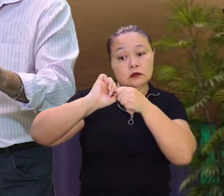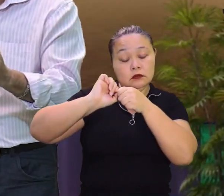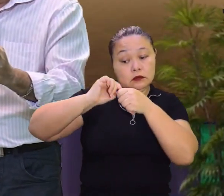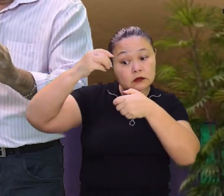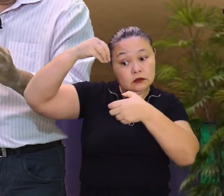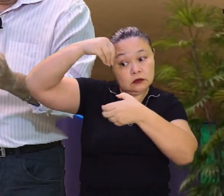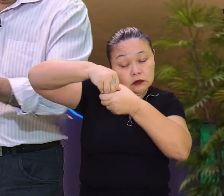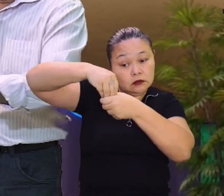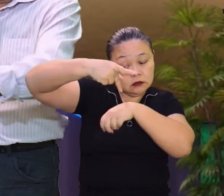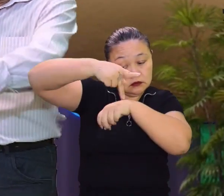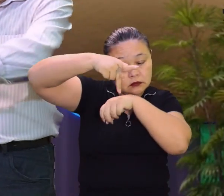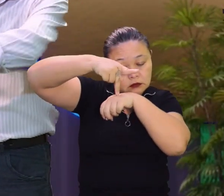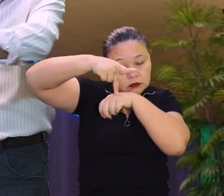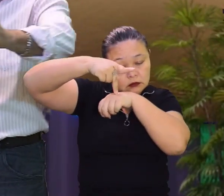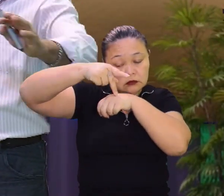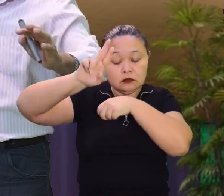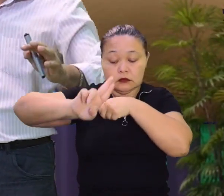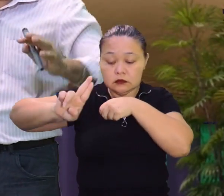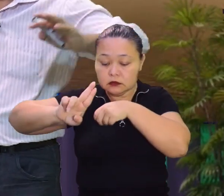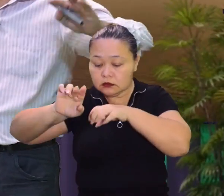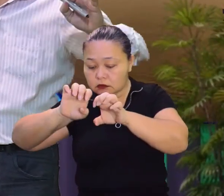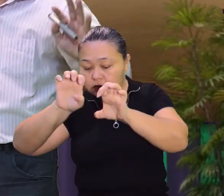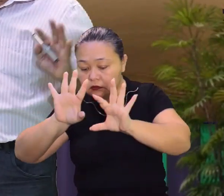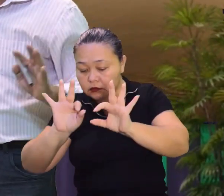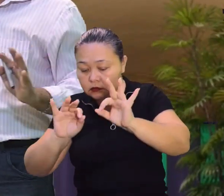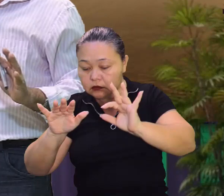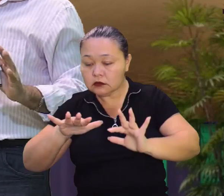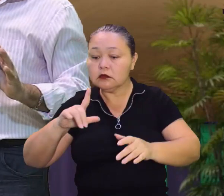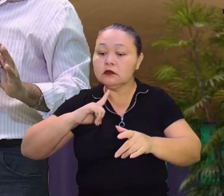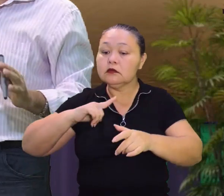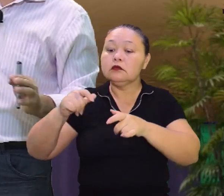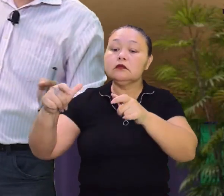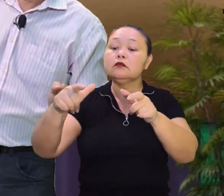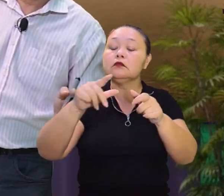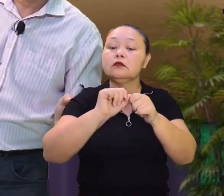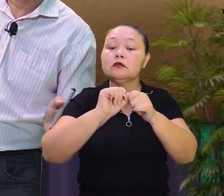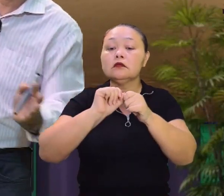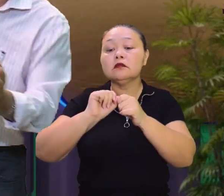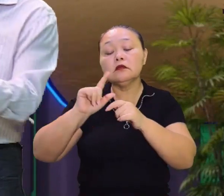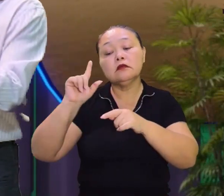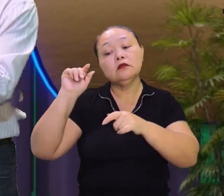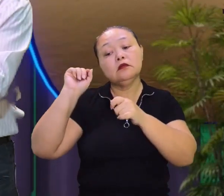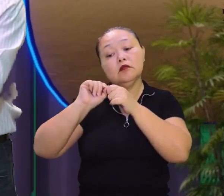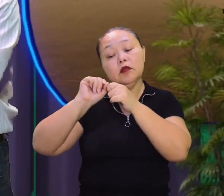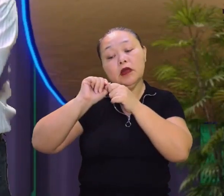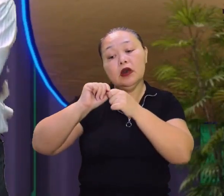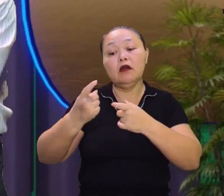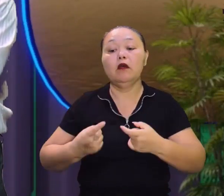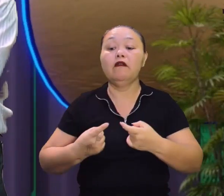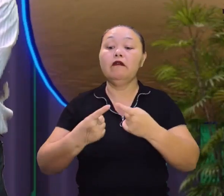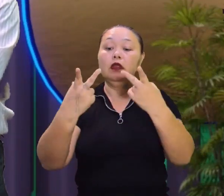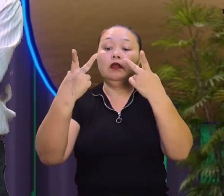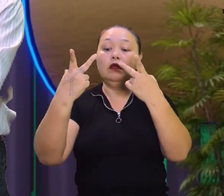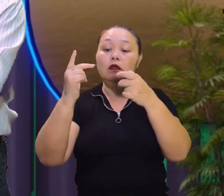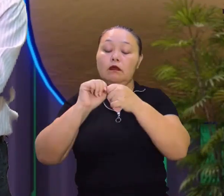dentro, aqui usando a estrutura que vocês têm, a plataforma que vocês têm, para exportar para o mundo.